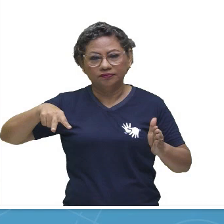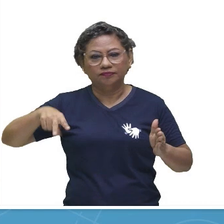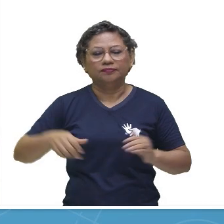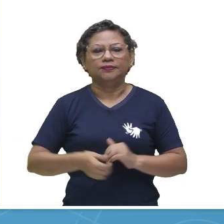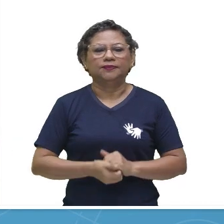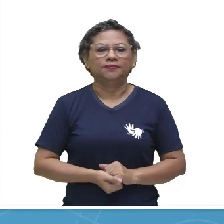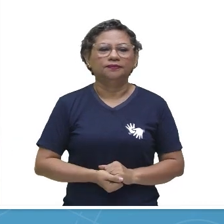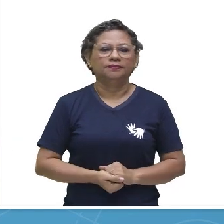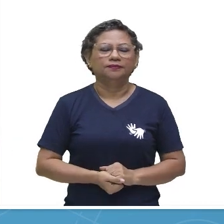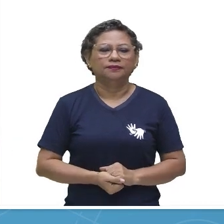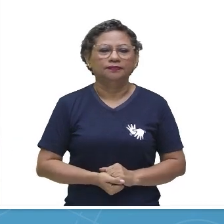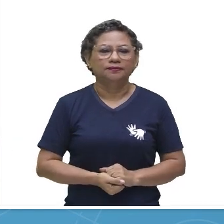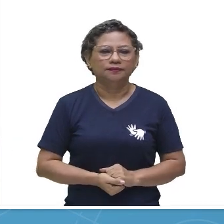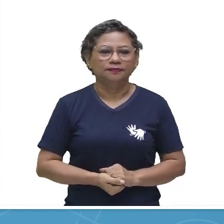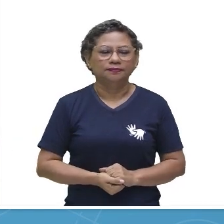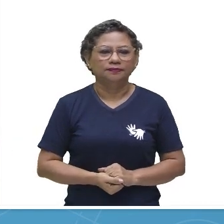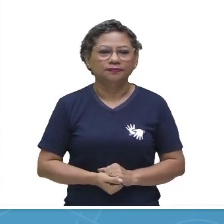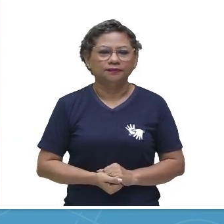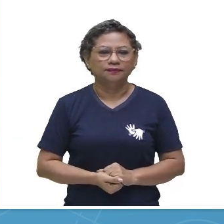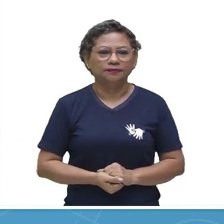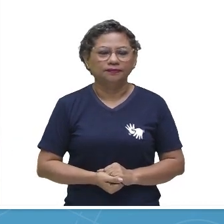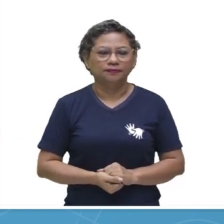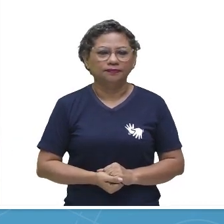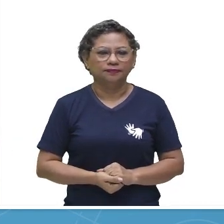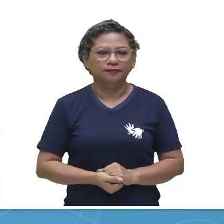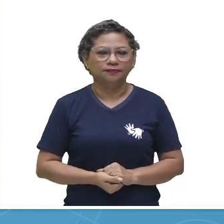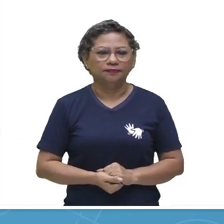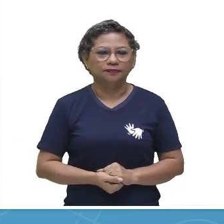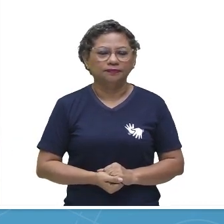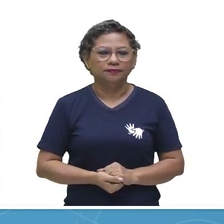à terceira. 1 à terceira é 1. 10 à terceira é 1000.